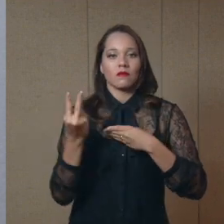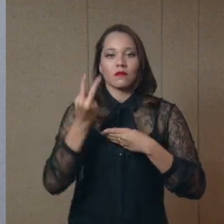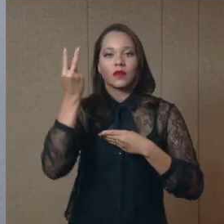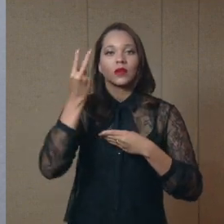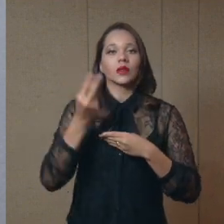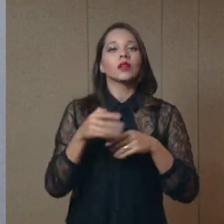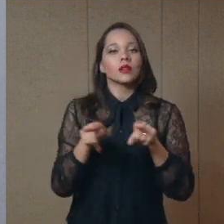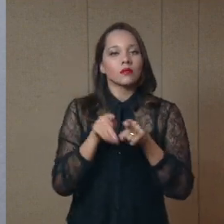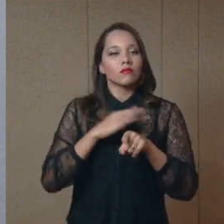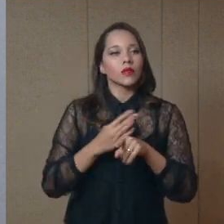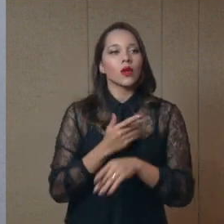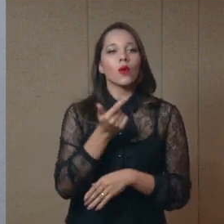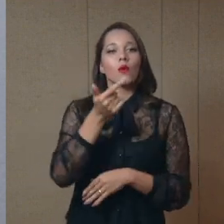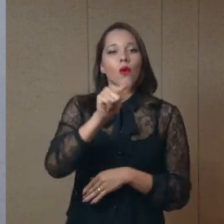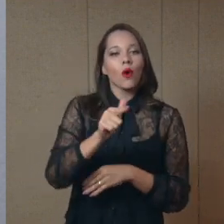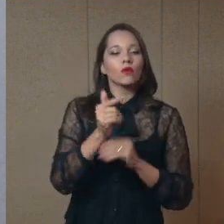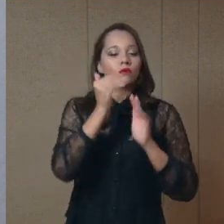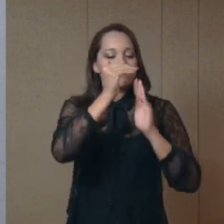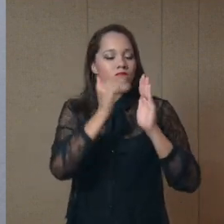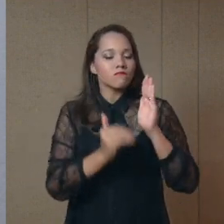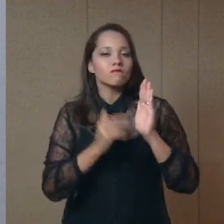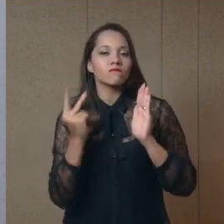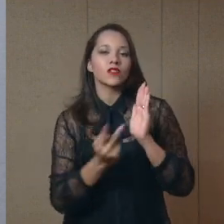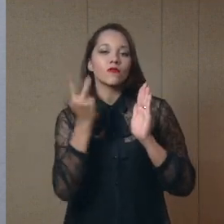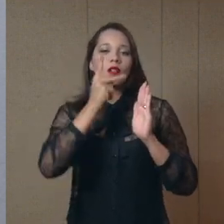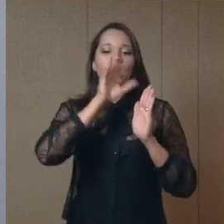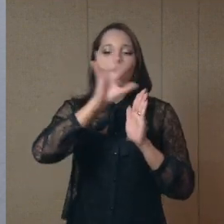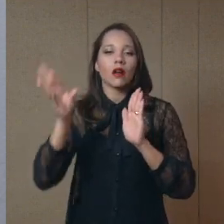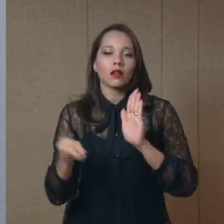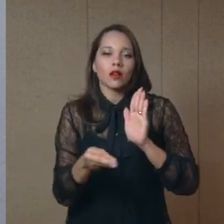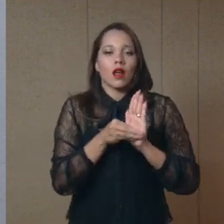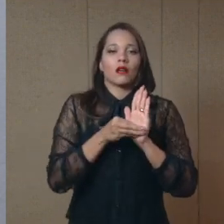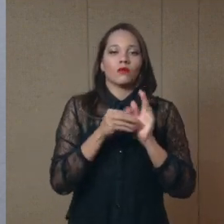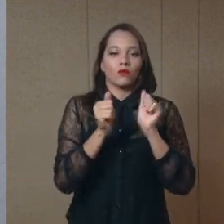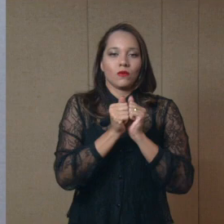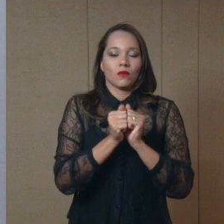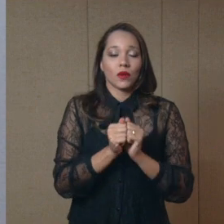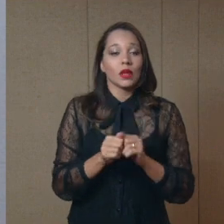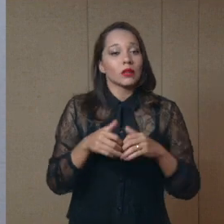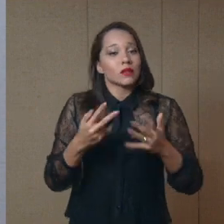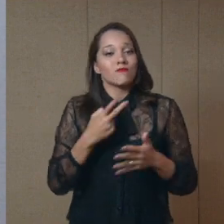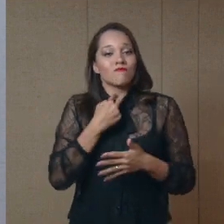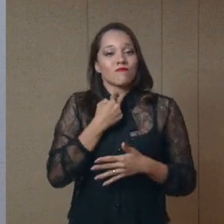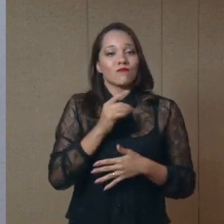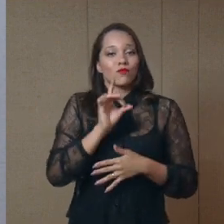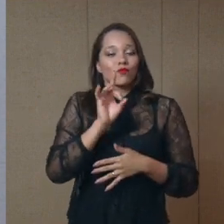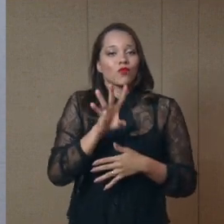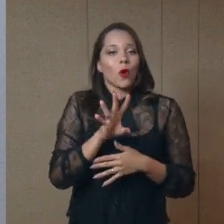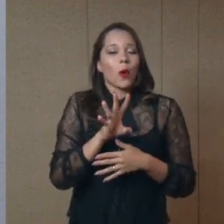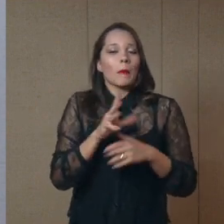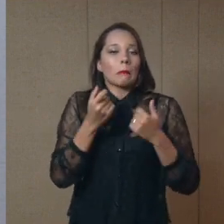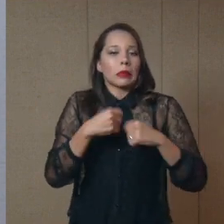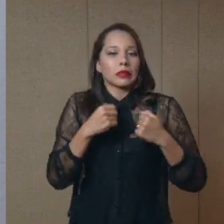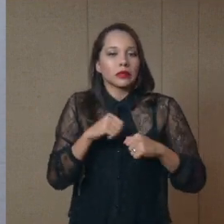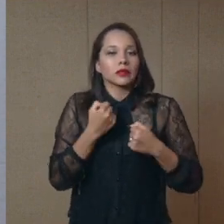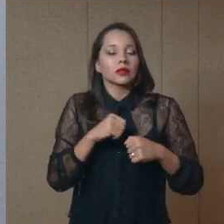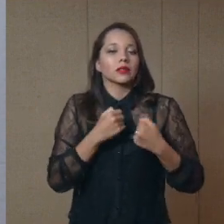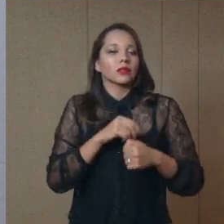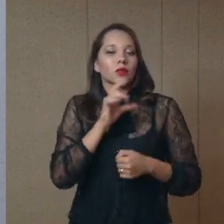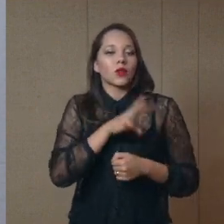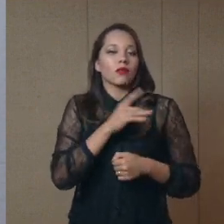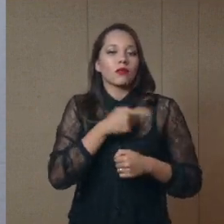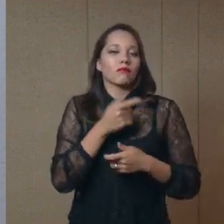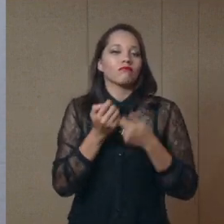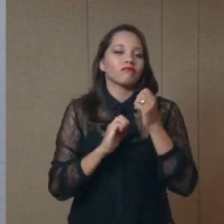e e de outras cadeias de valores agregados nessas commodities a gente não pode ficar dependente só é dessa